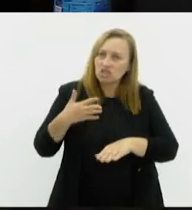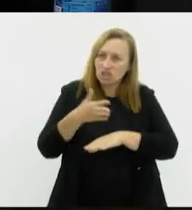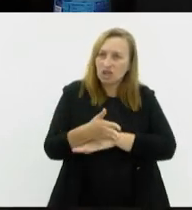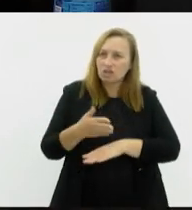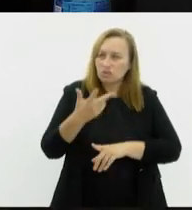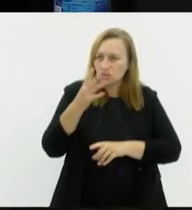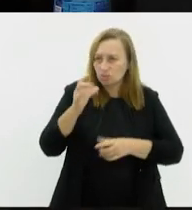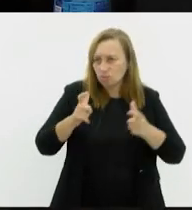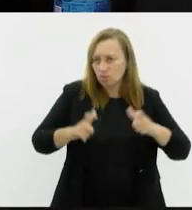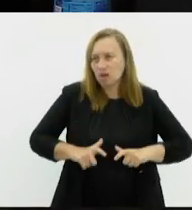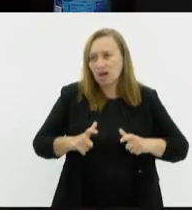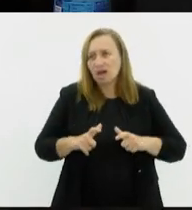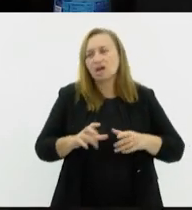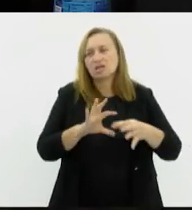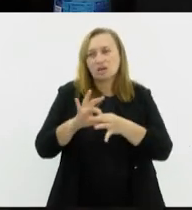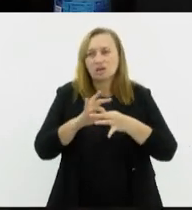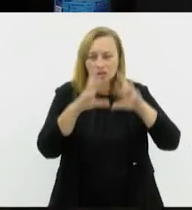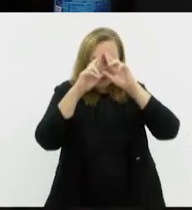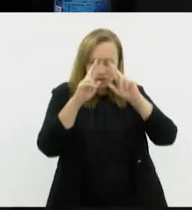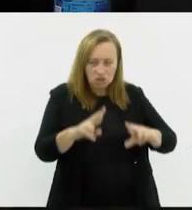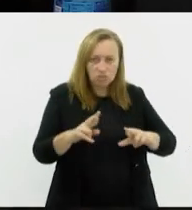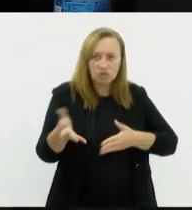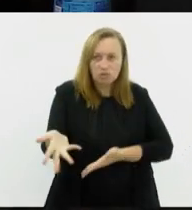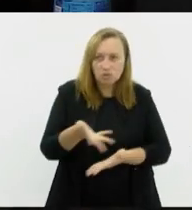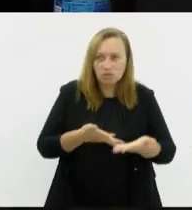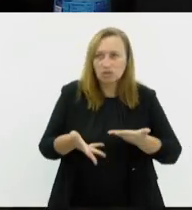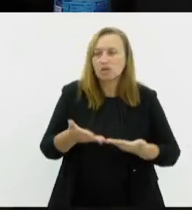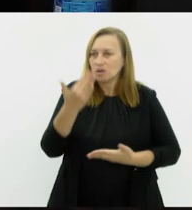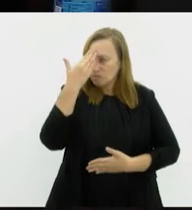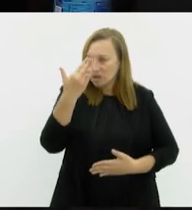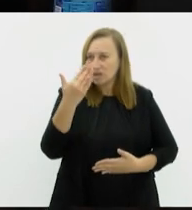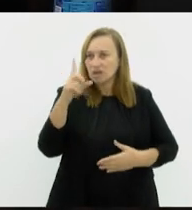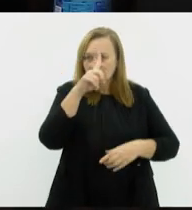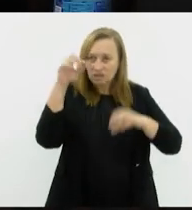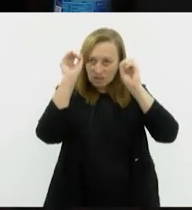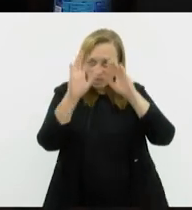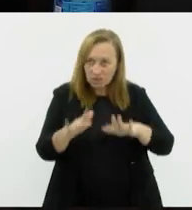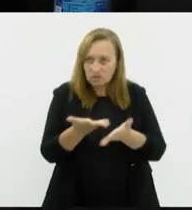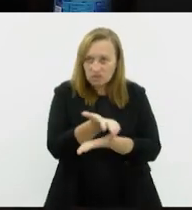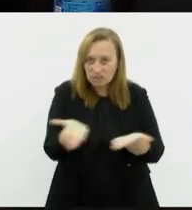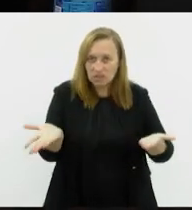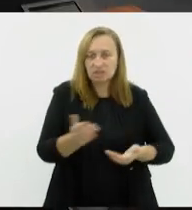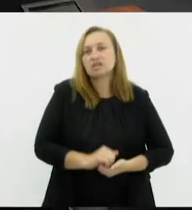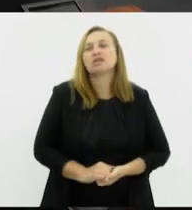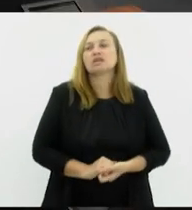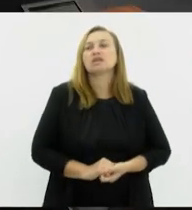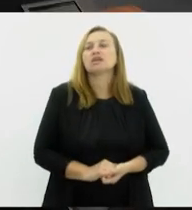só através da união e do respeito ao próximo. Tá? Muito obrigado, que Deus abençoe a todos vocês.